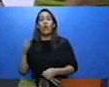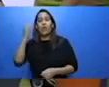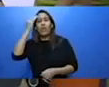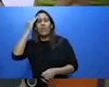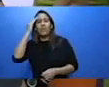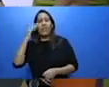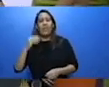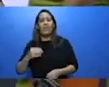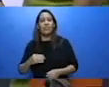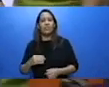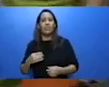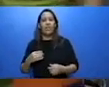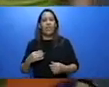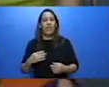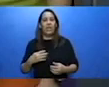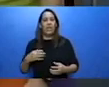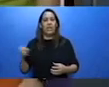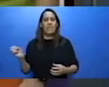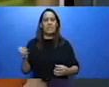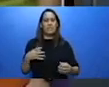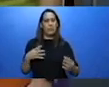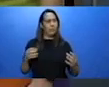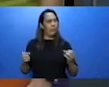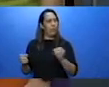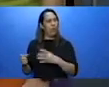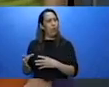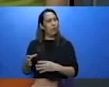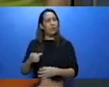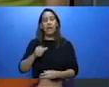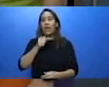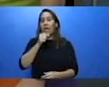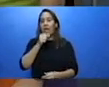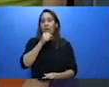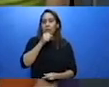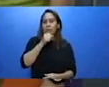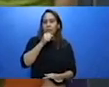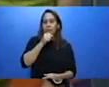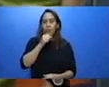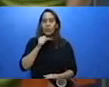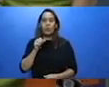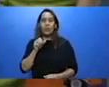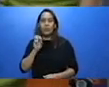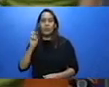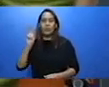dos anos 70 seja a cantora Vanderleia.